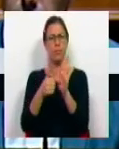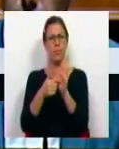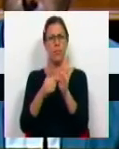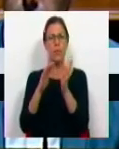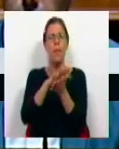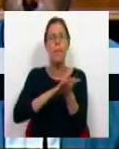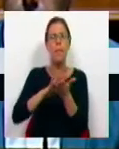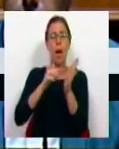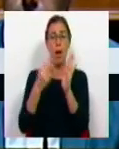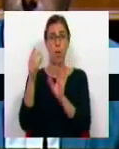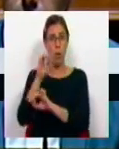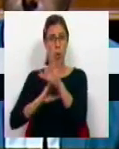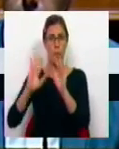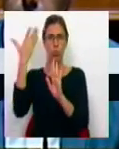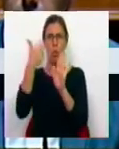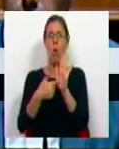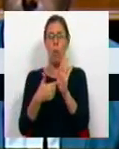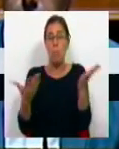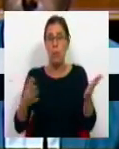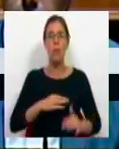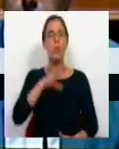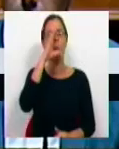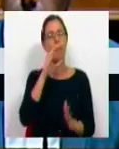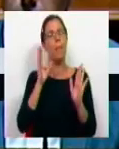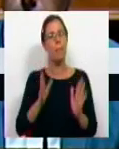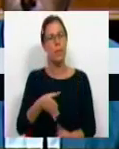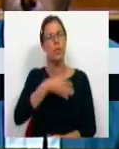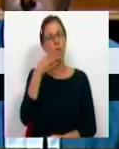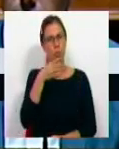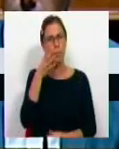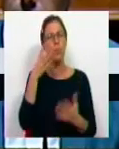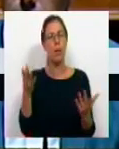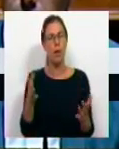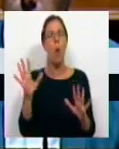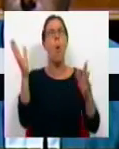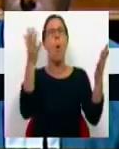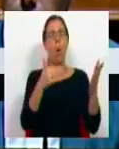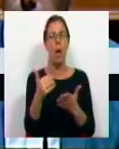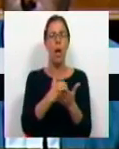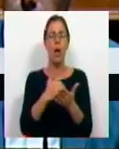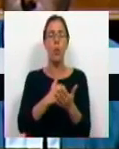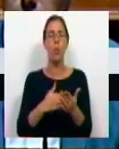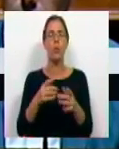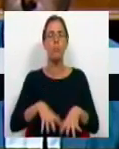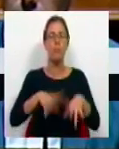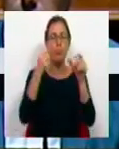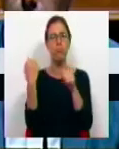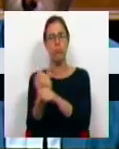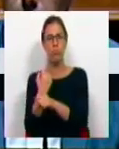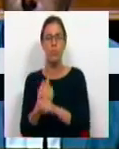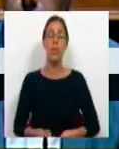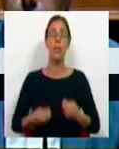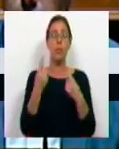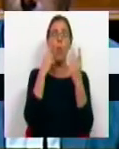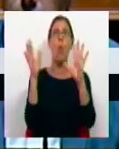orçamental primário da União Europeia? Senhor Ministro, é preciso explicar de onde vêm os recursos para o crescimento, para o emprego, para o